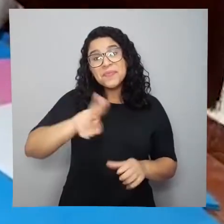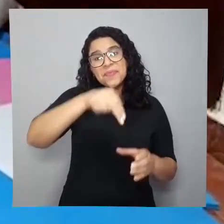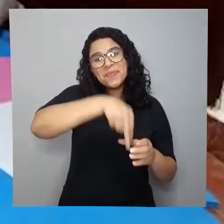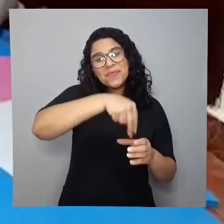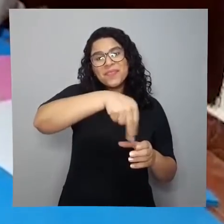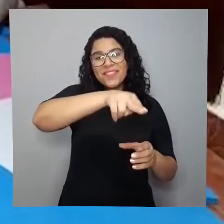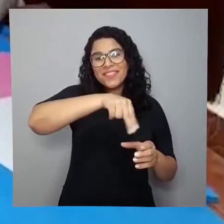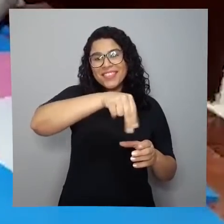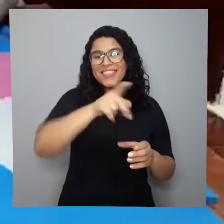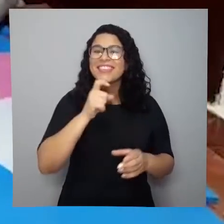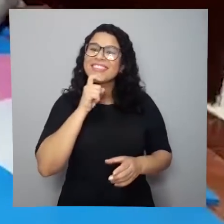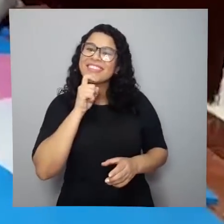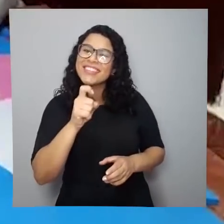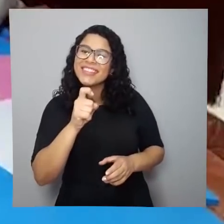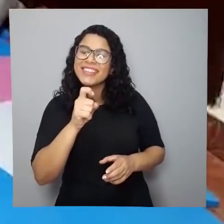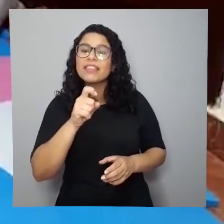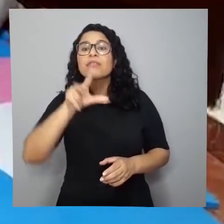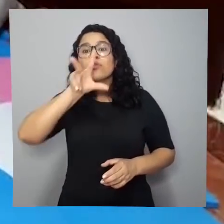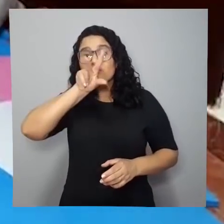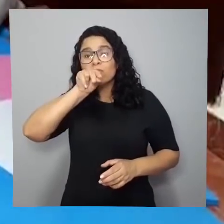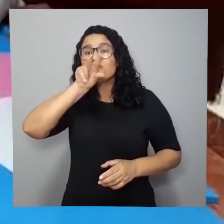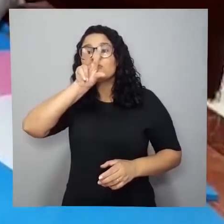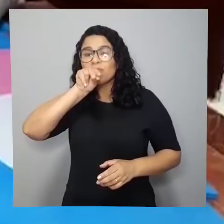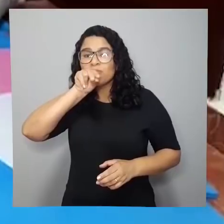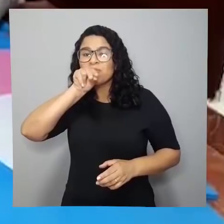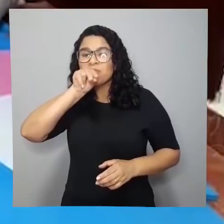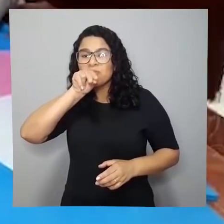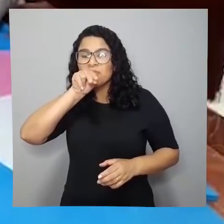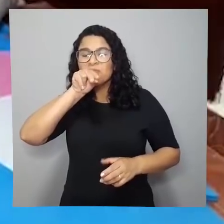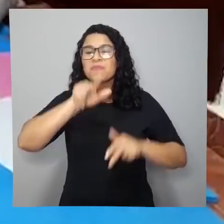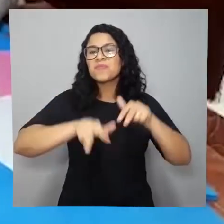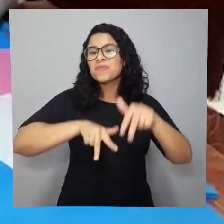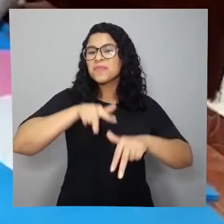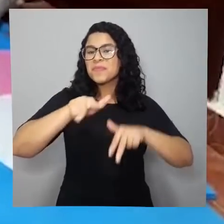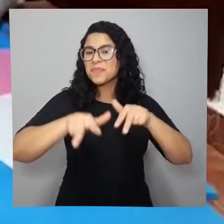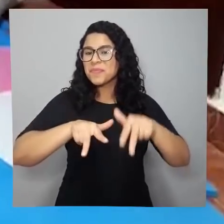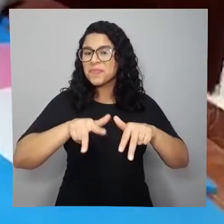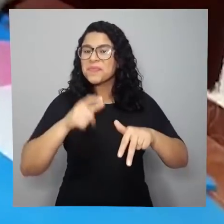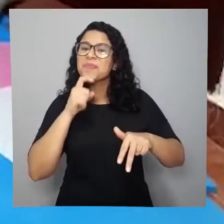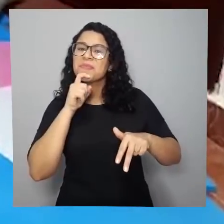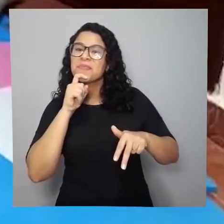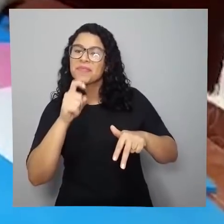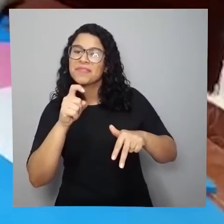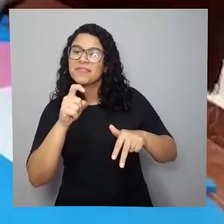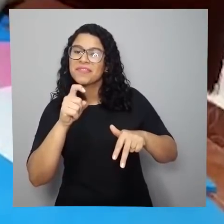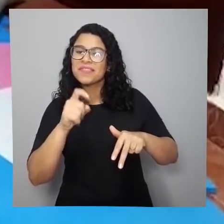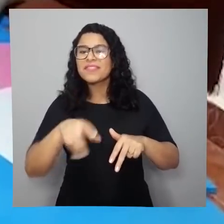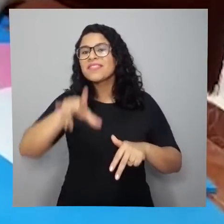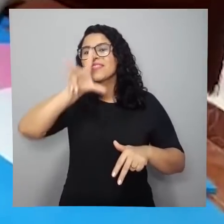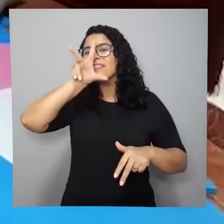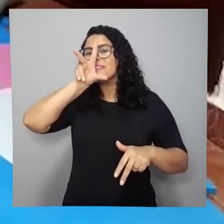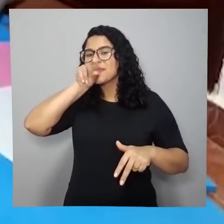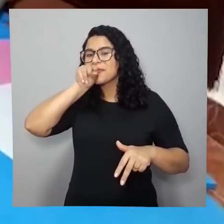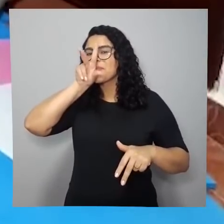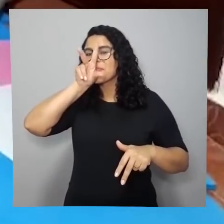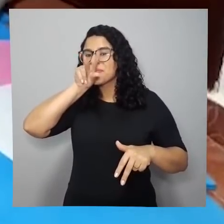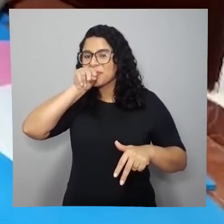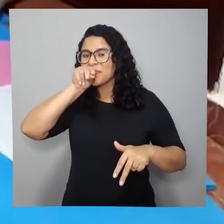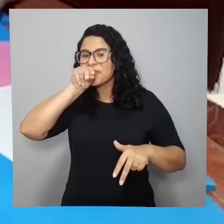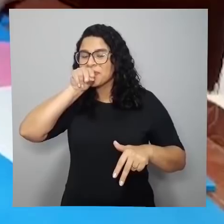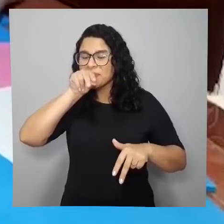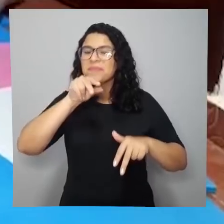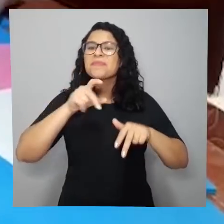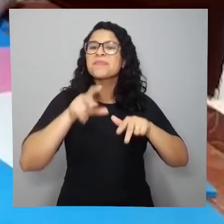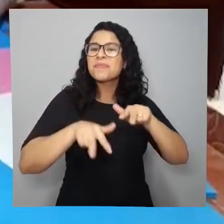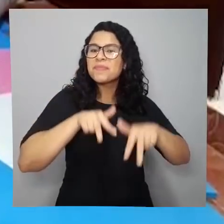Usou tinta verdinha e verde ele ficou. Viva o patinho verdinho, viva o